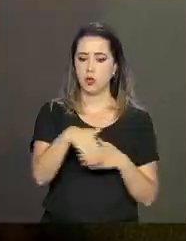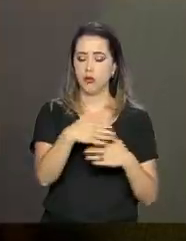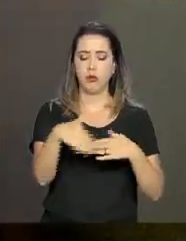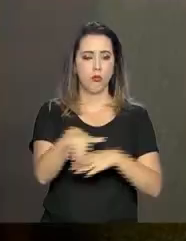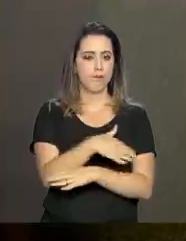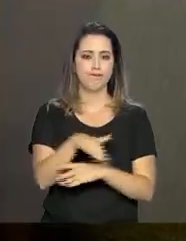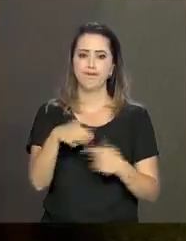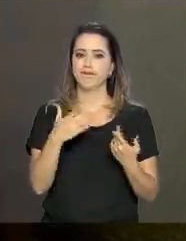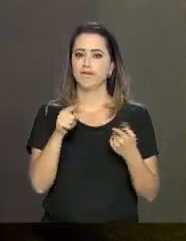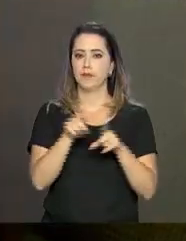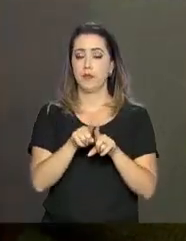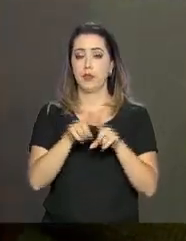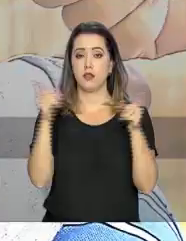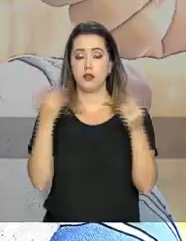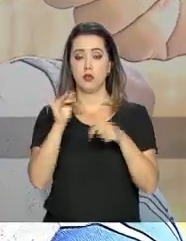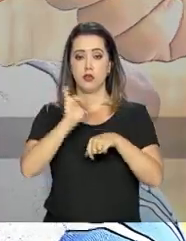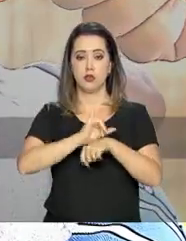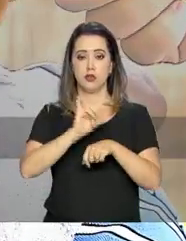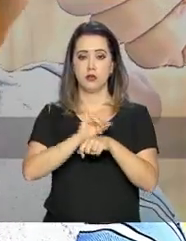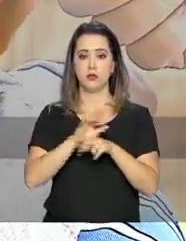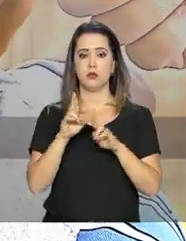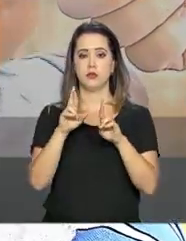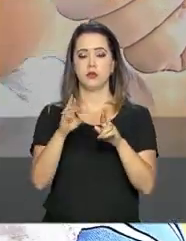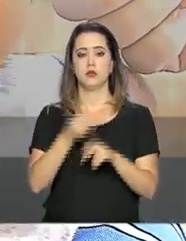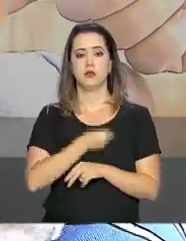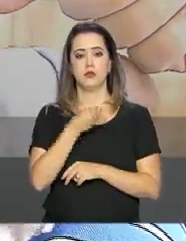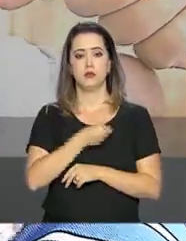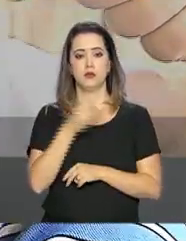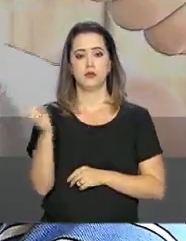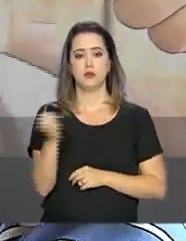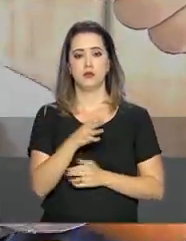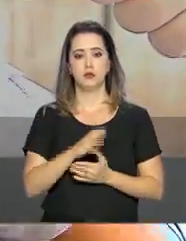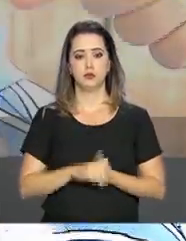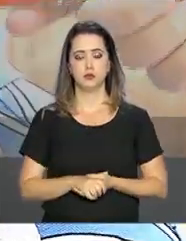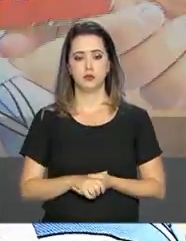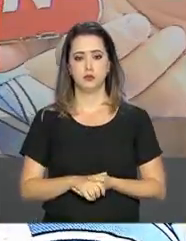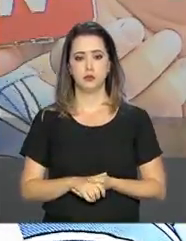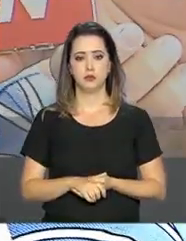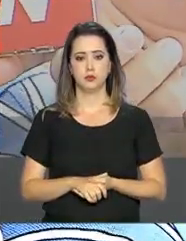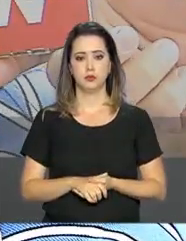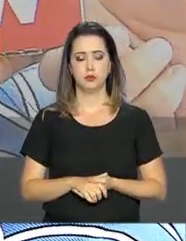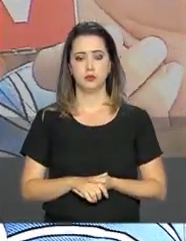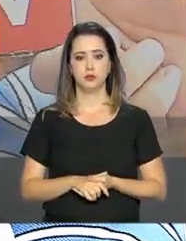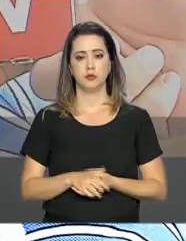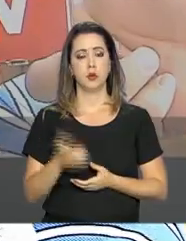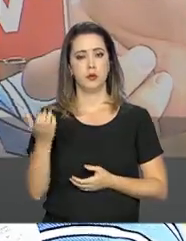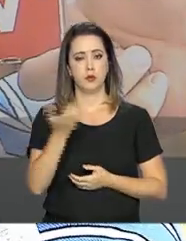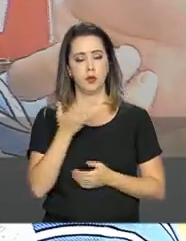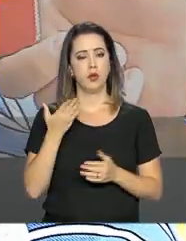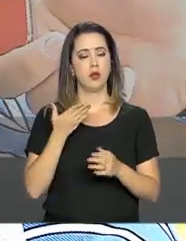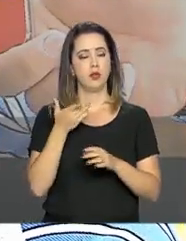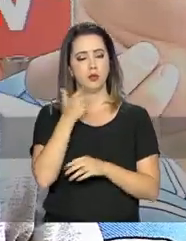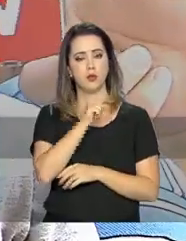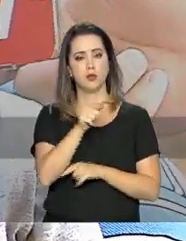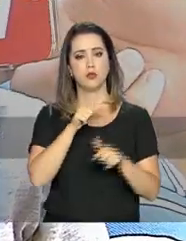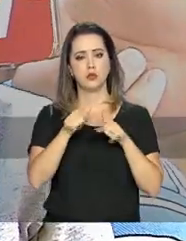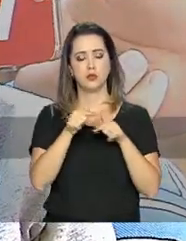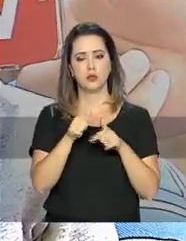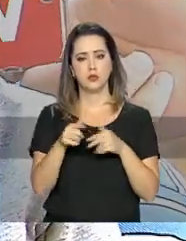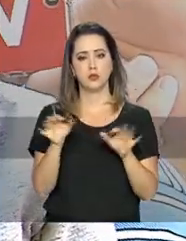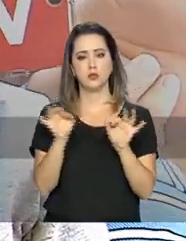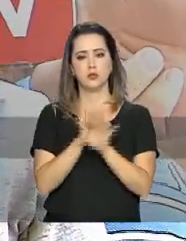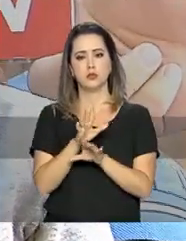espera um recomeço na portuguesa em pleno para resolver minha m e possui é